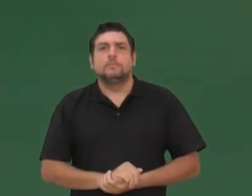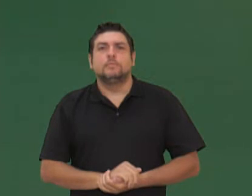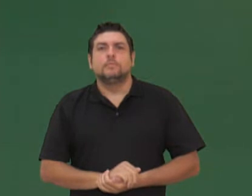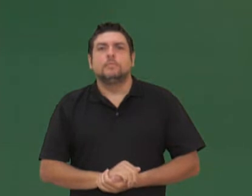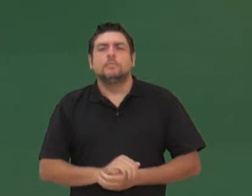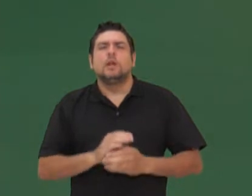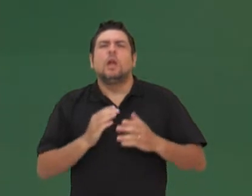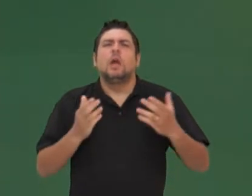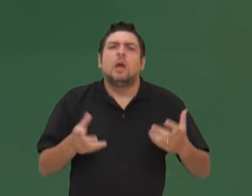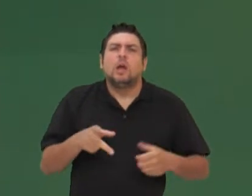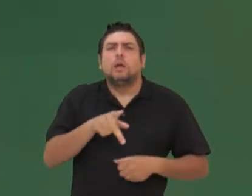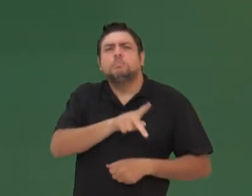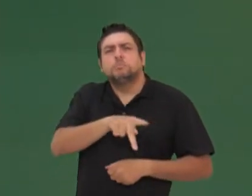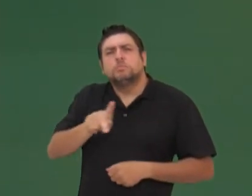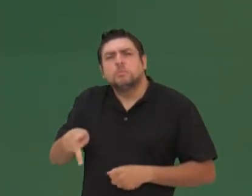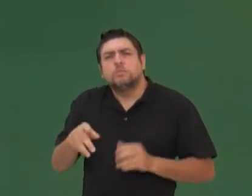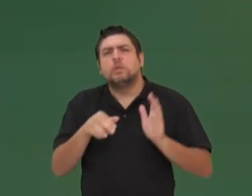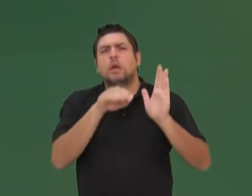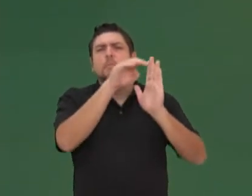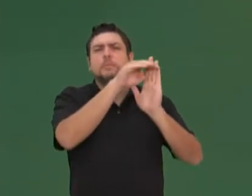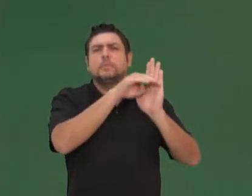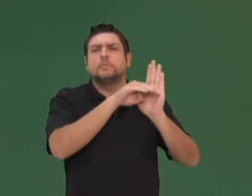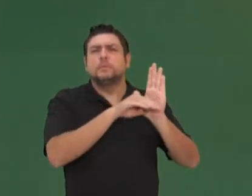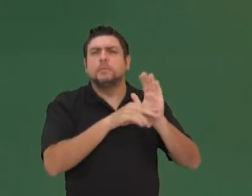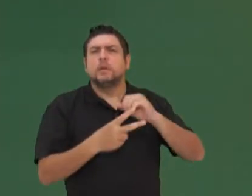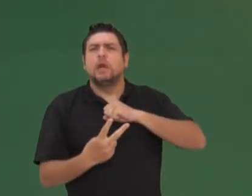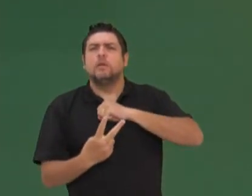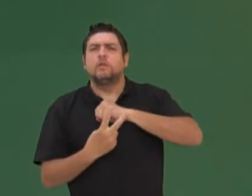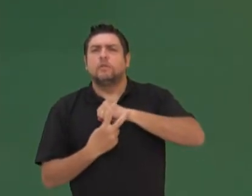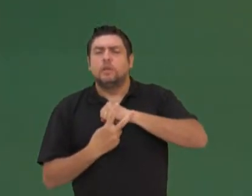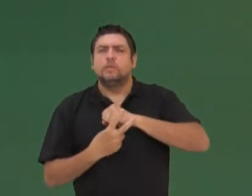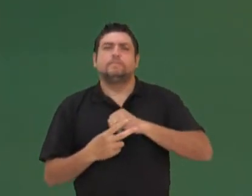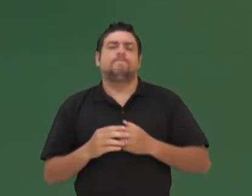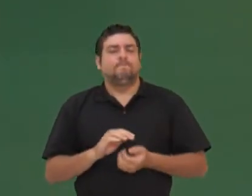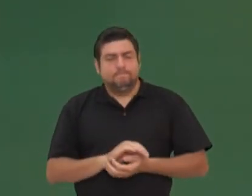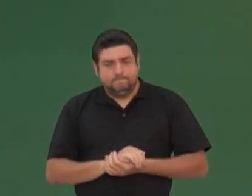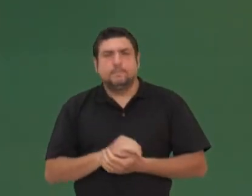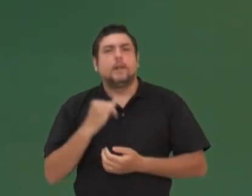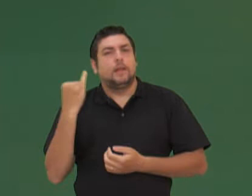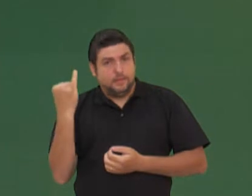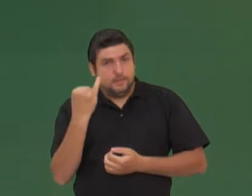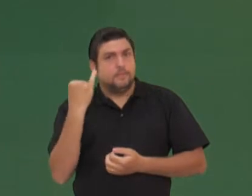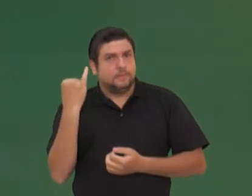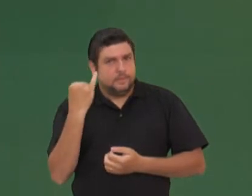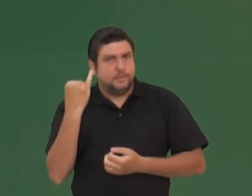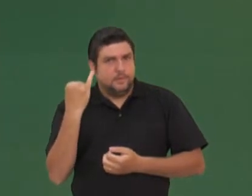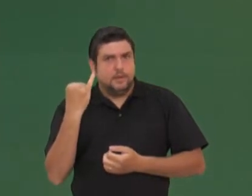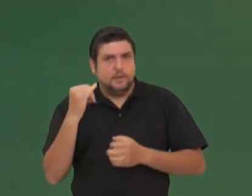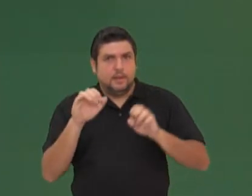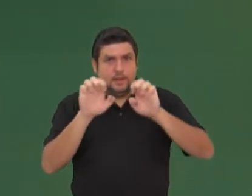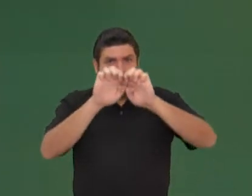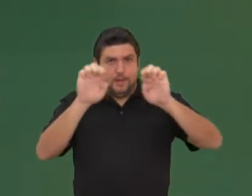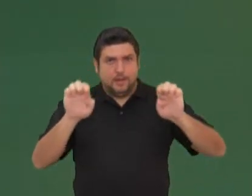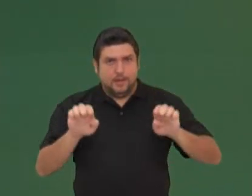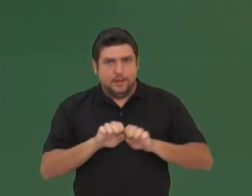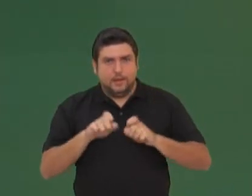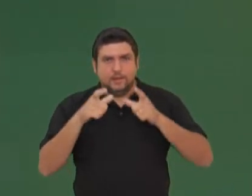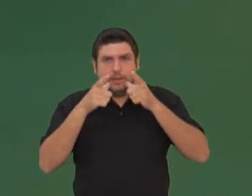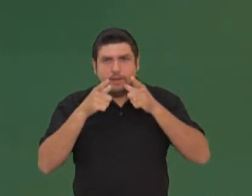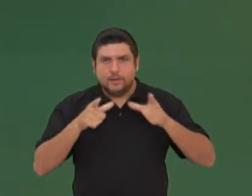uma tabelinha com verbo, ai, que coisa, hein? É importante lembrar que a estrutura da língua vai potencializar a